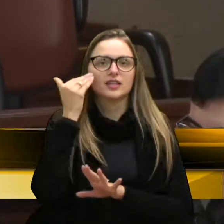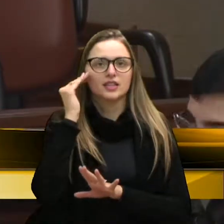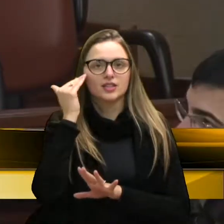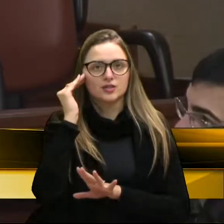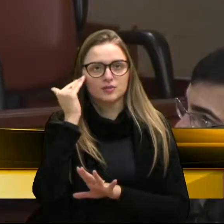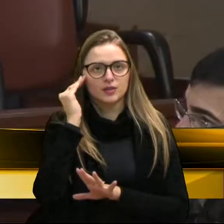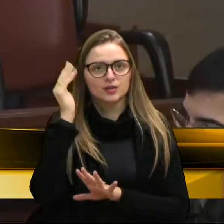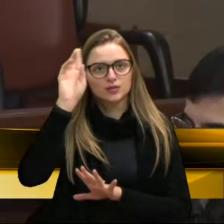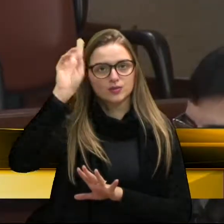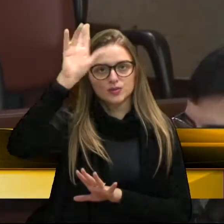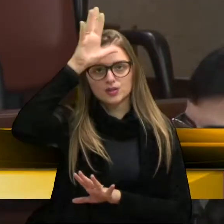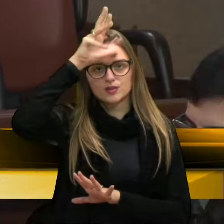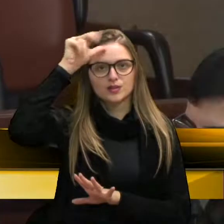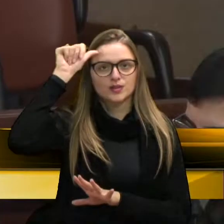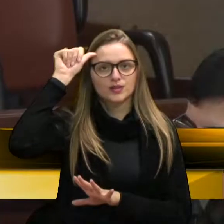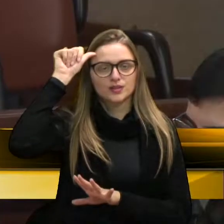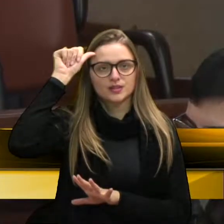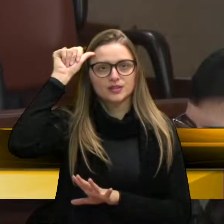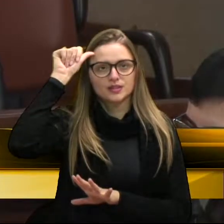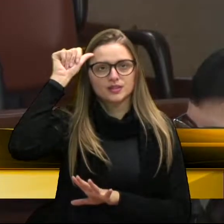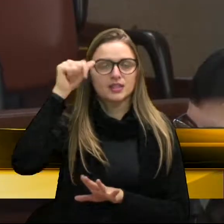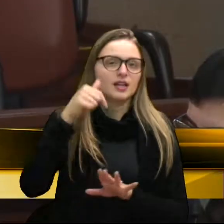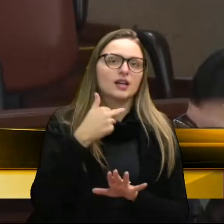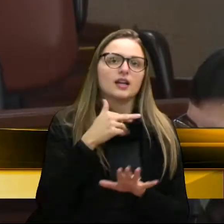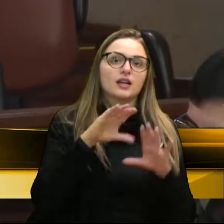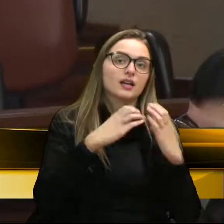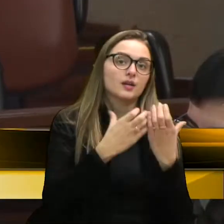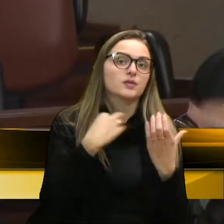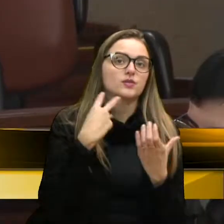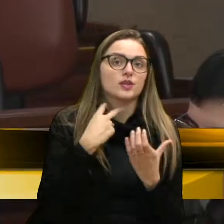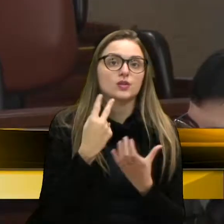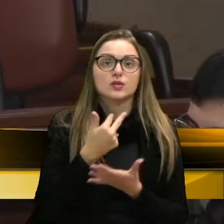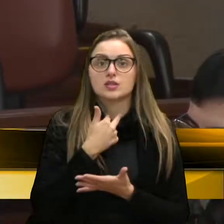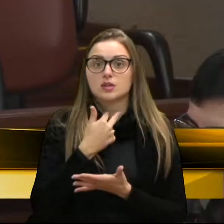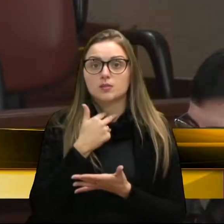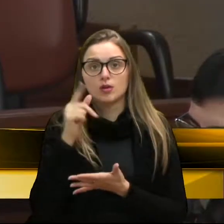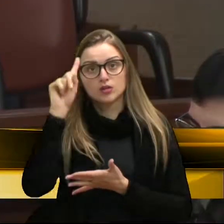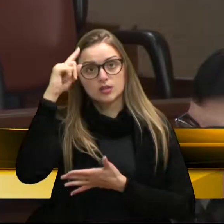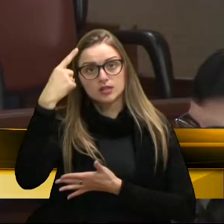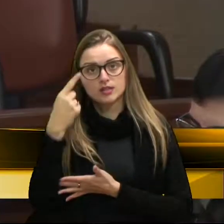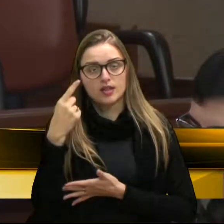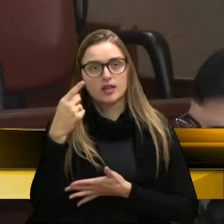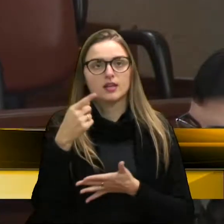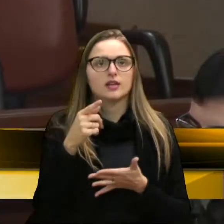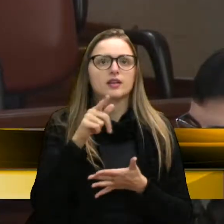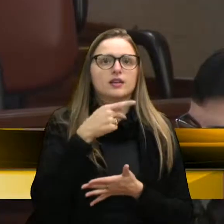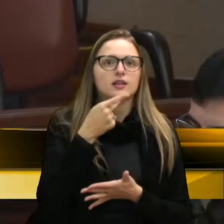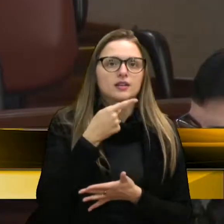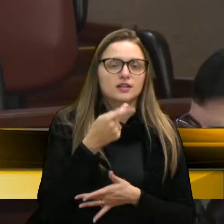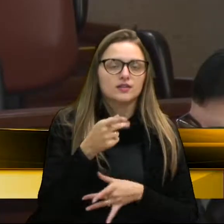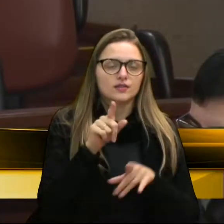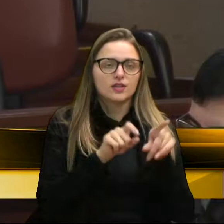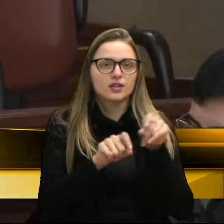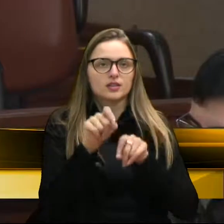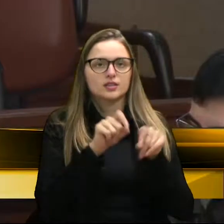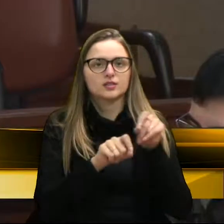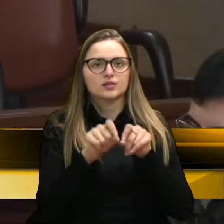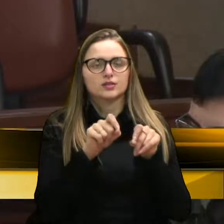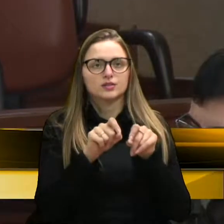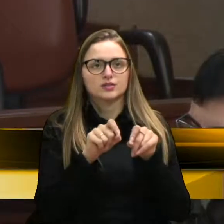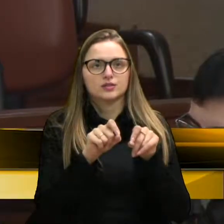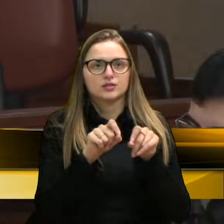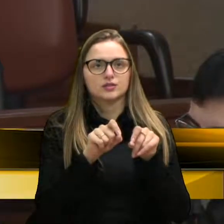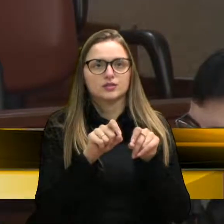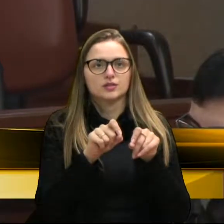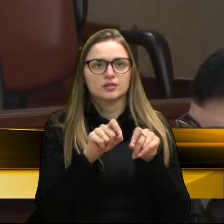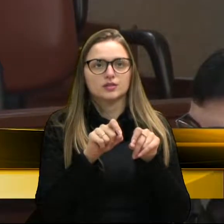prefeito, não pode a Câmara de Vereadores tomar a iniciativa de projetos que vise dispor sobre essa matéria, sob pena de